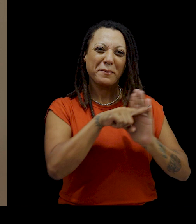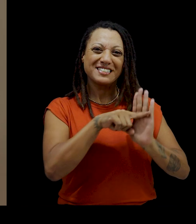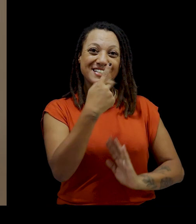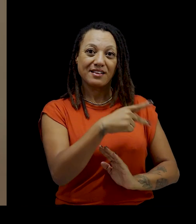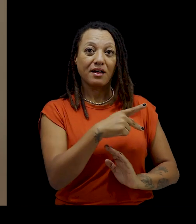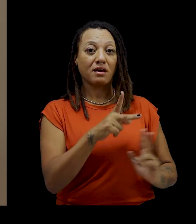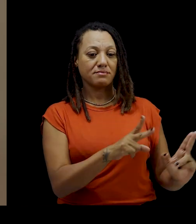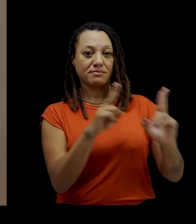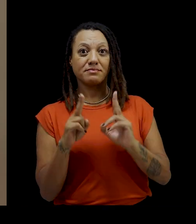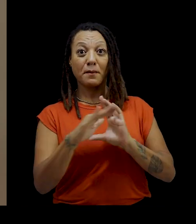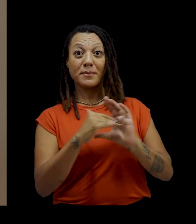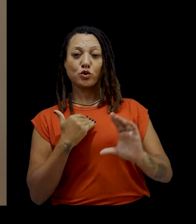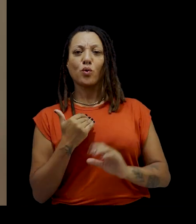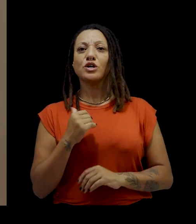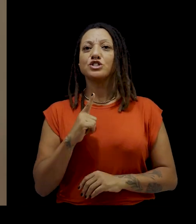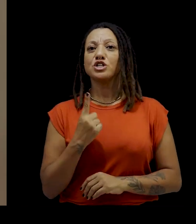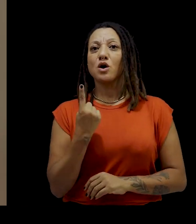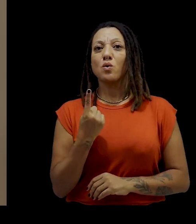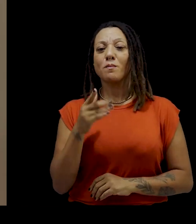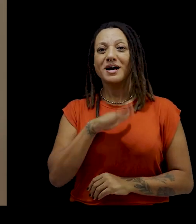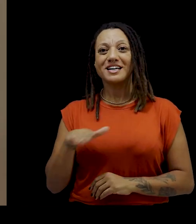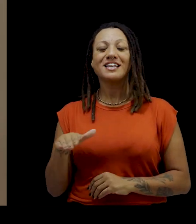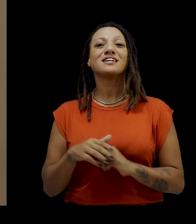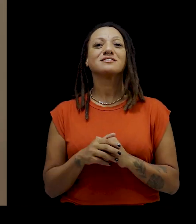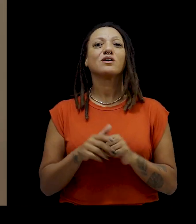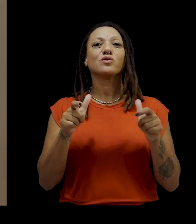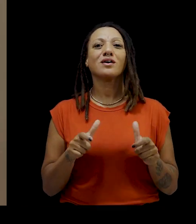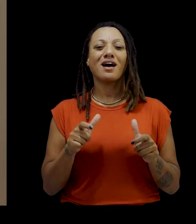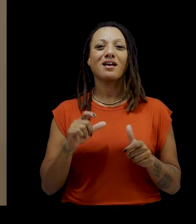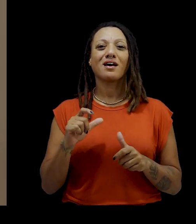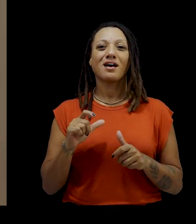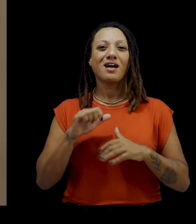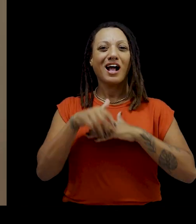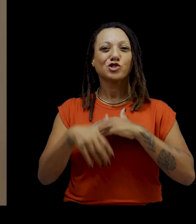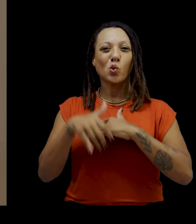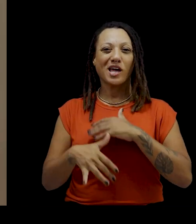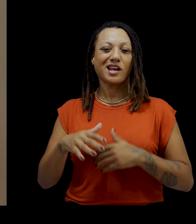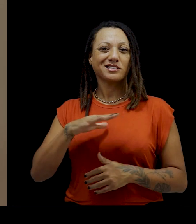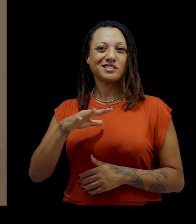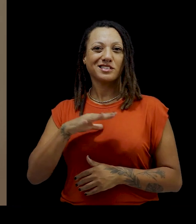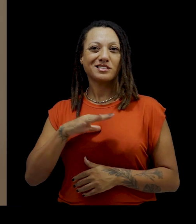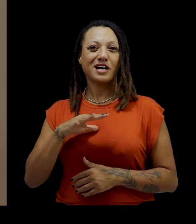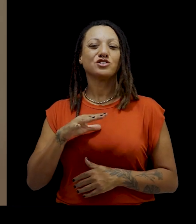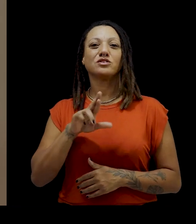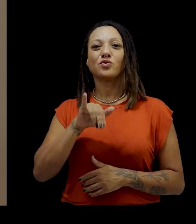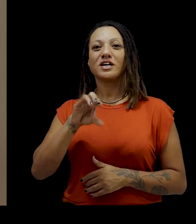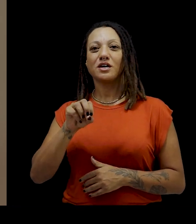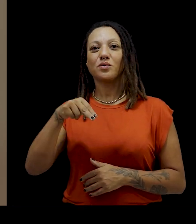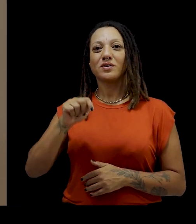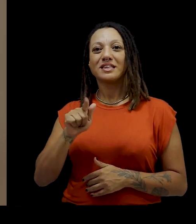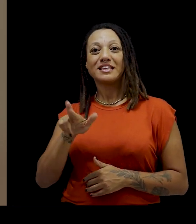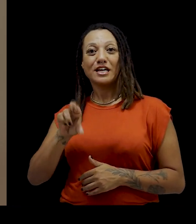E ela me mandou um frame que era uma criança em São Gabriel da Cachoeira, que é uma cidade, a última cidade do Alto do Rio